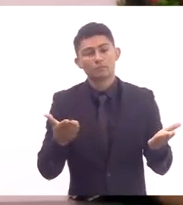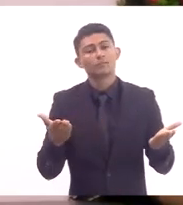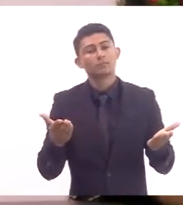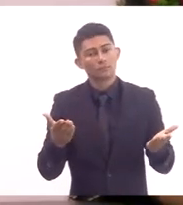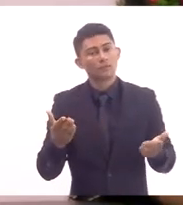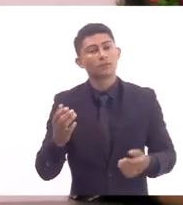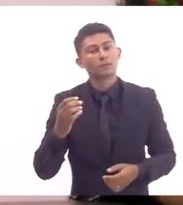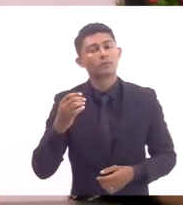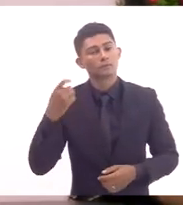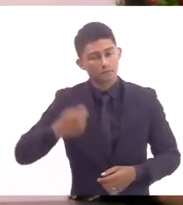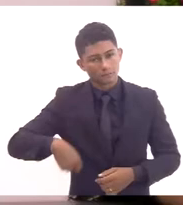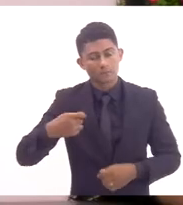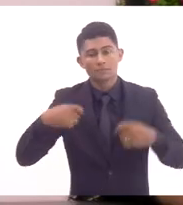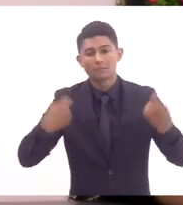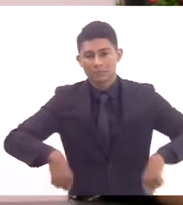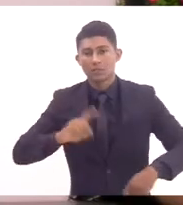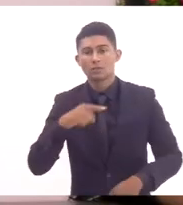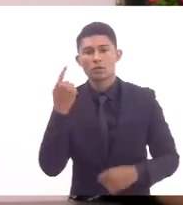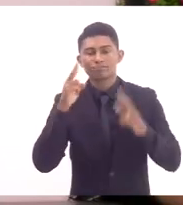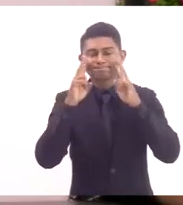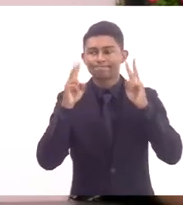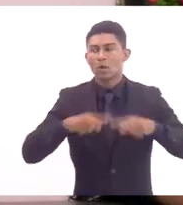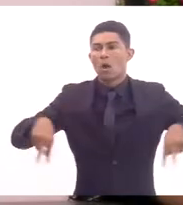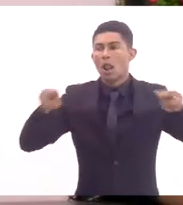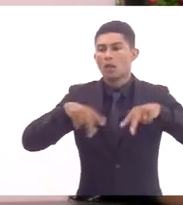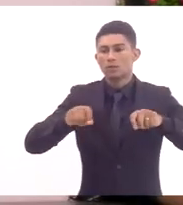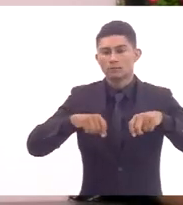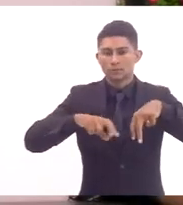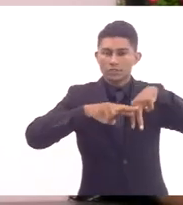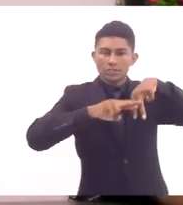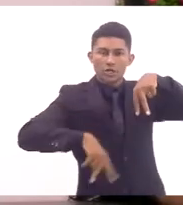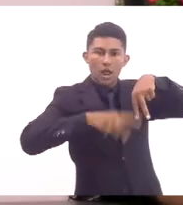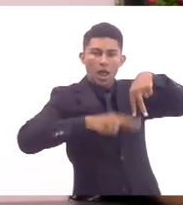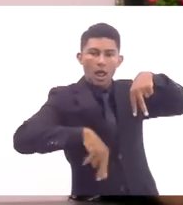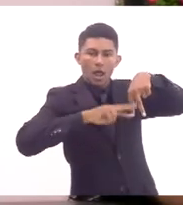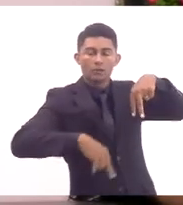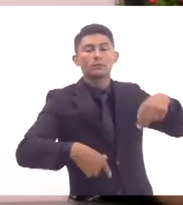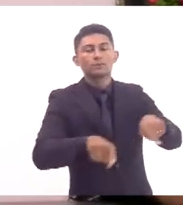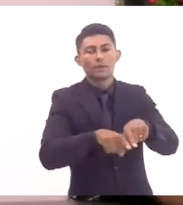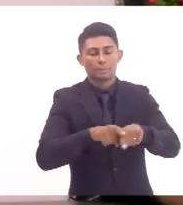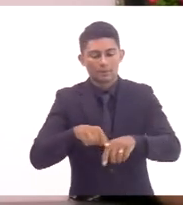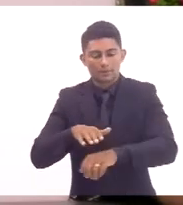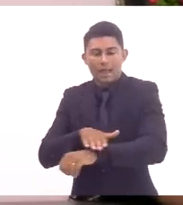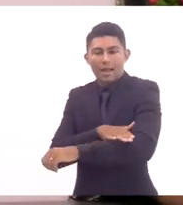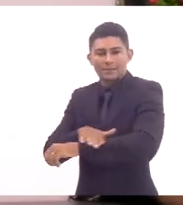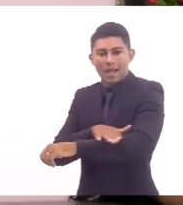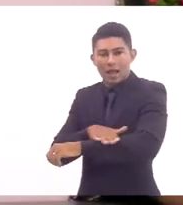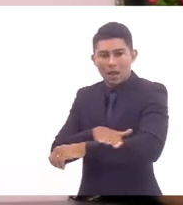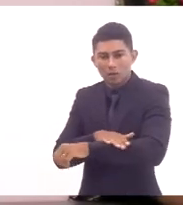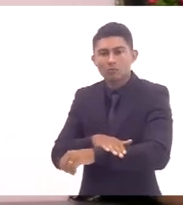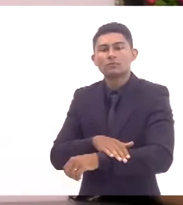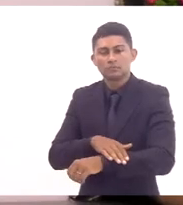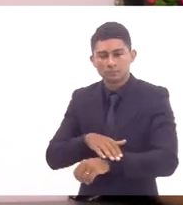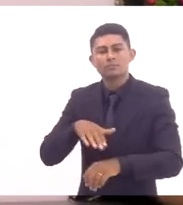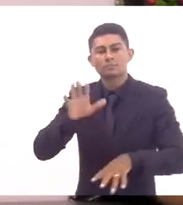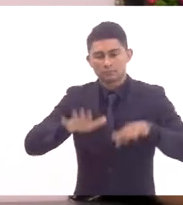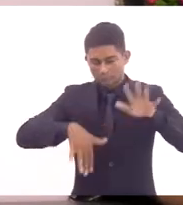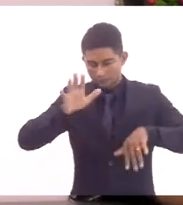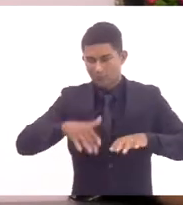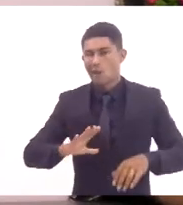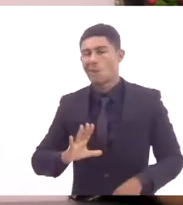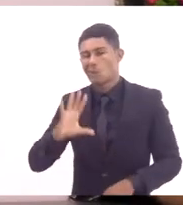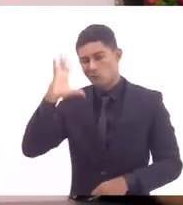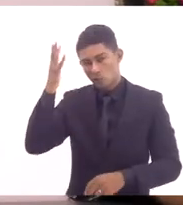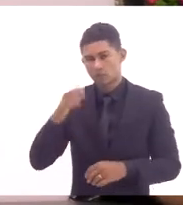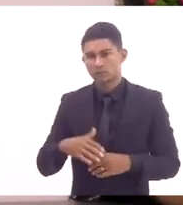esse olhar para as questões de gênero e para as questões raciais no atendimento da saúde né a gente não